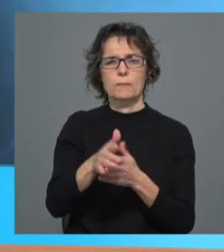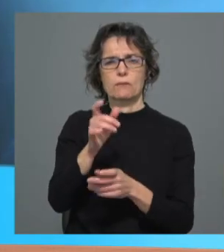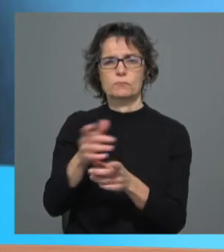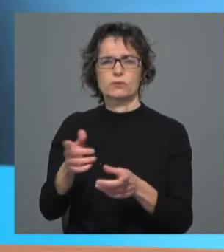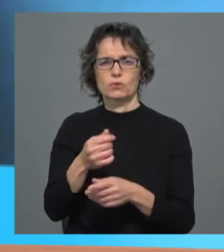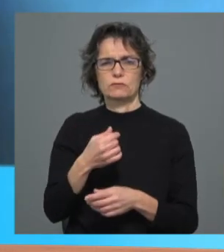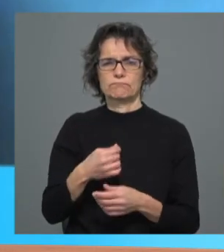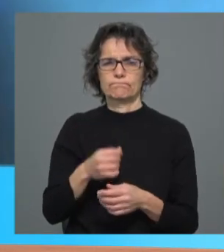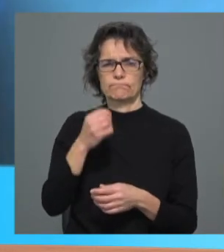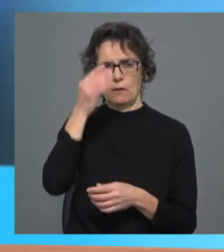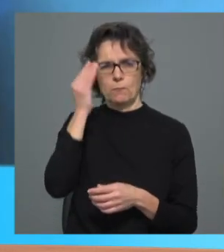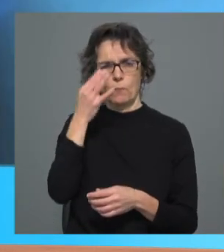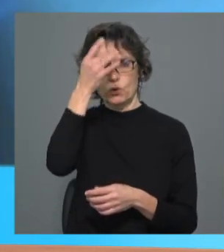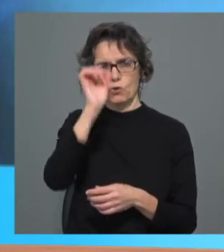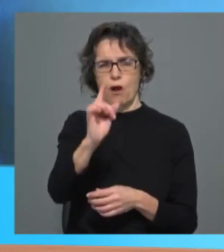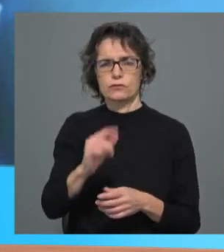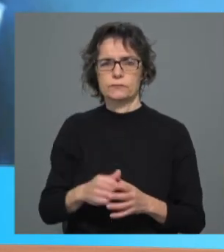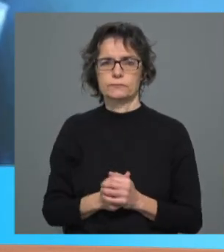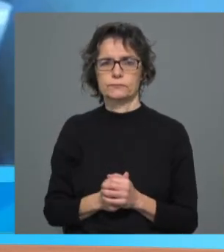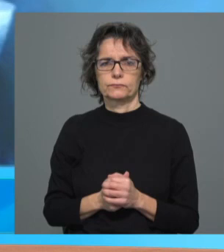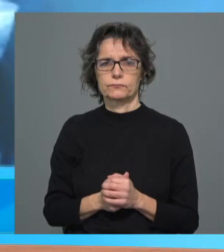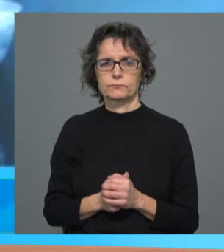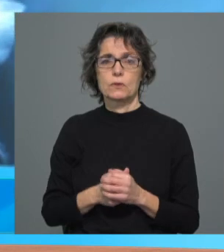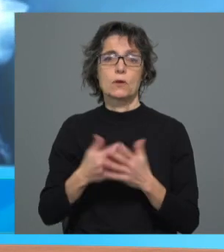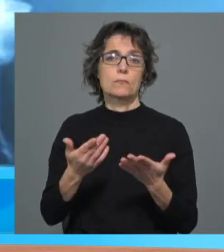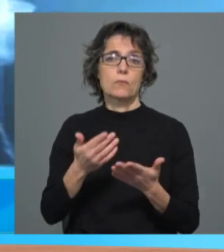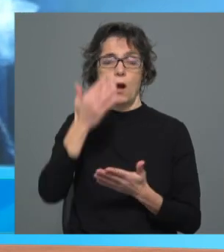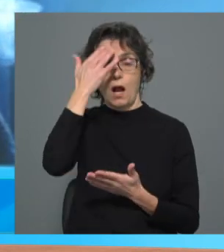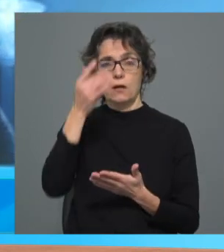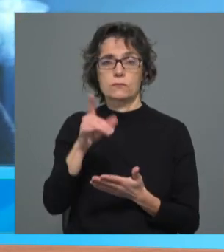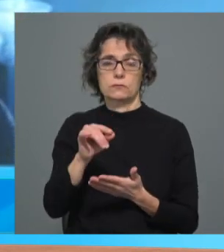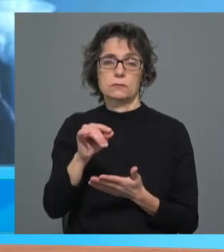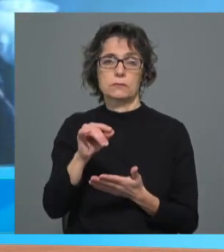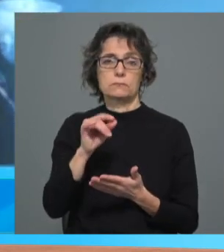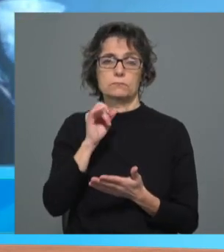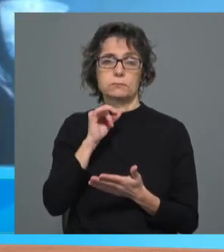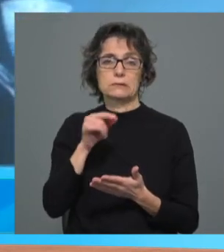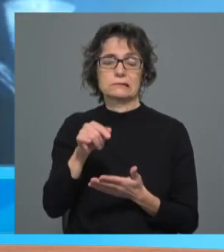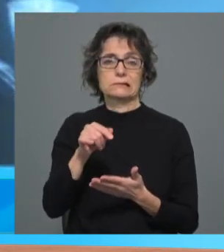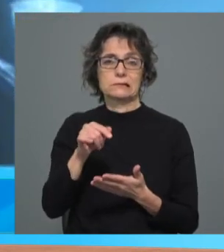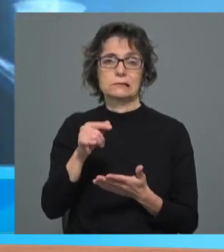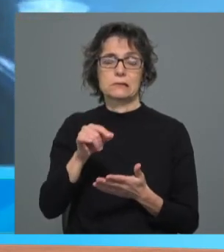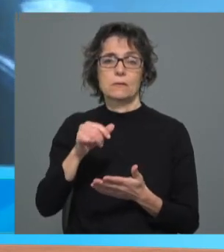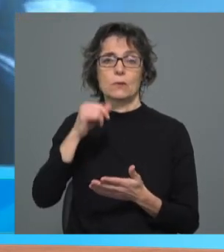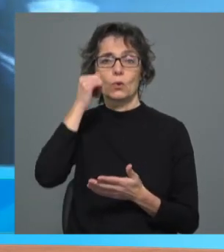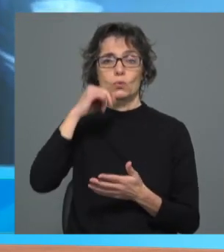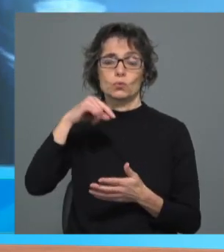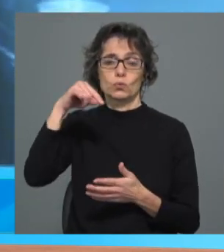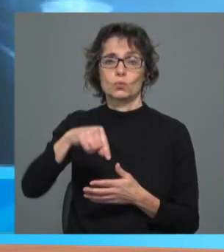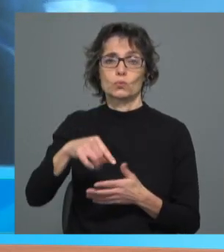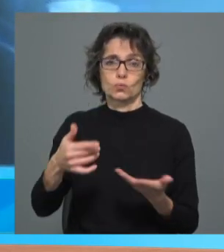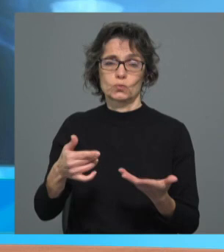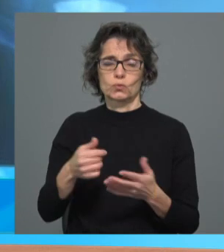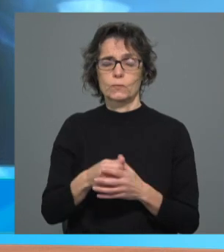Sim, eu acho que acontecerá um bocadinho também assim no sul do Sudão. O Papa tem estes países no seu coração e